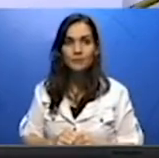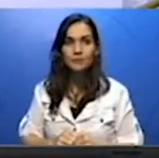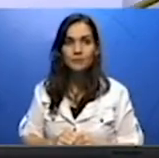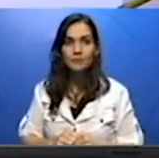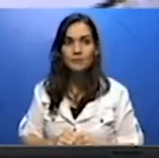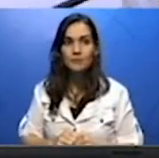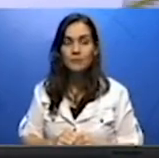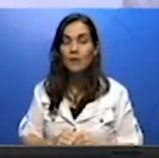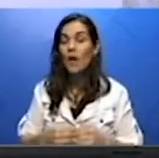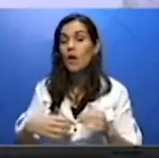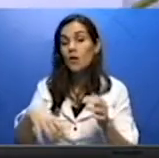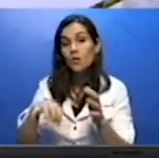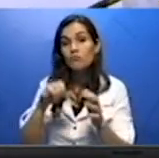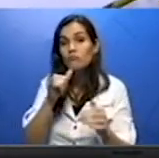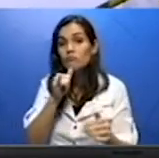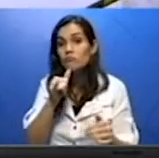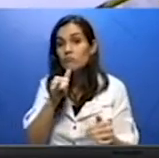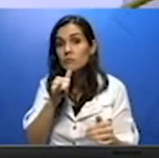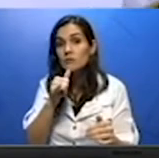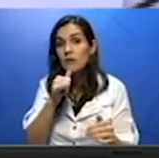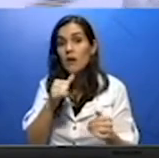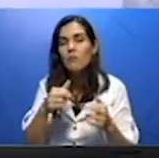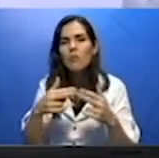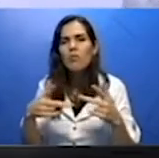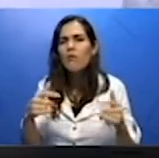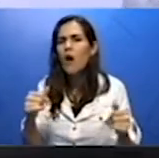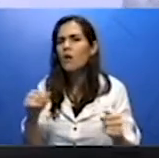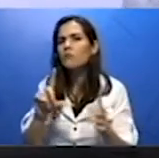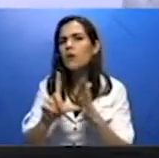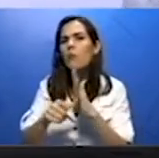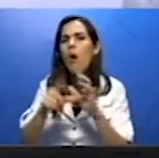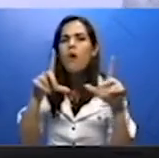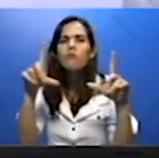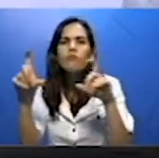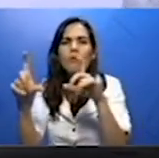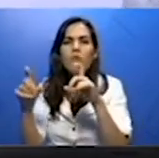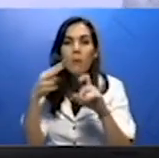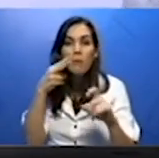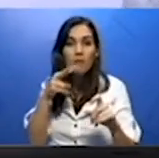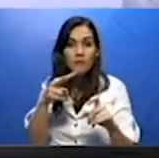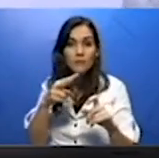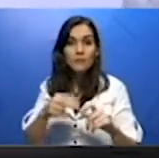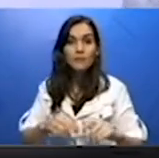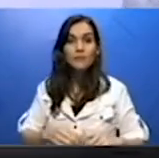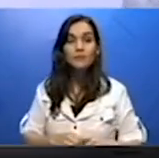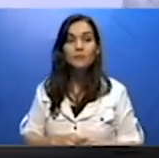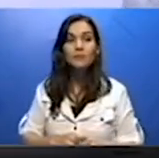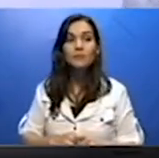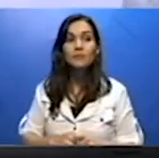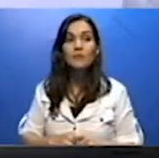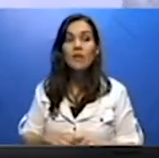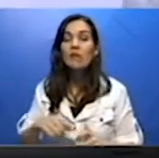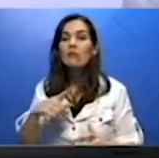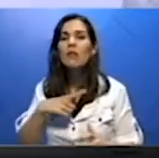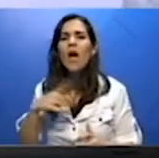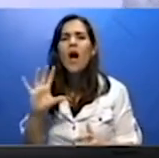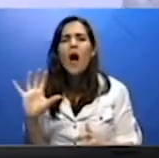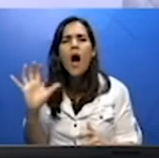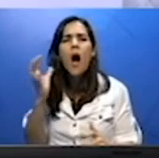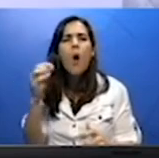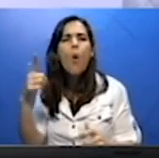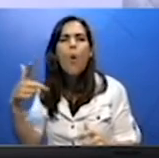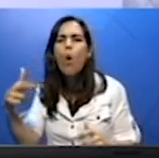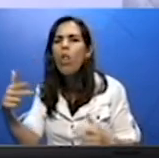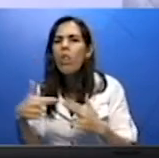cujo exemplo é a Lampreia e a Feiticeira é a evolução continua seguindo e ouvir o aparecimento de outras